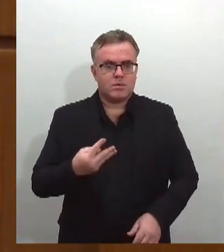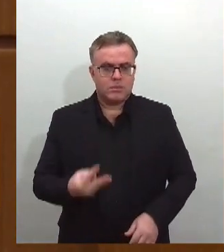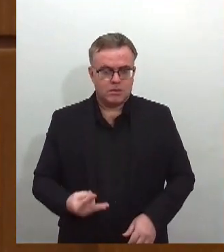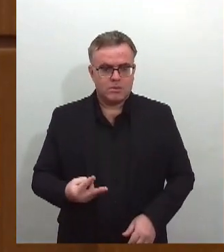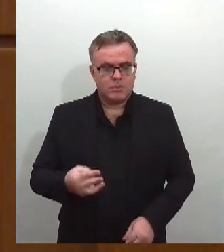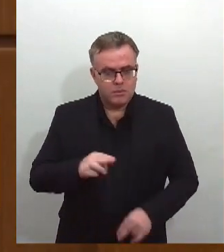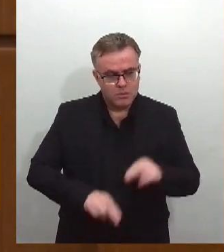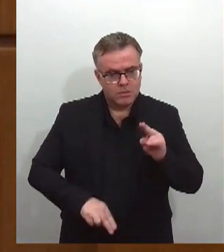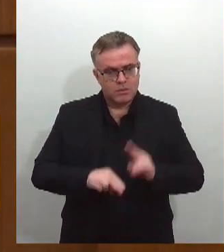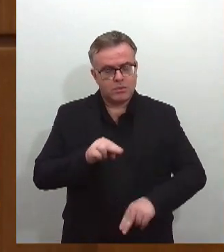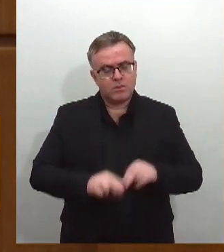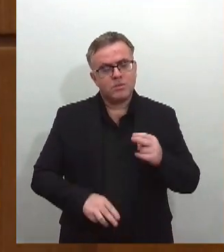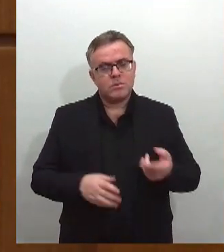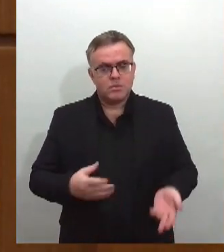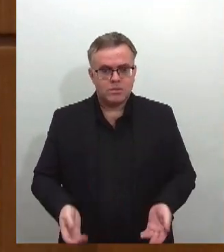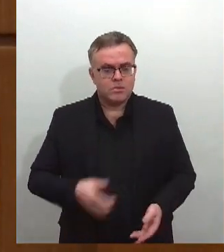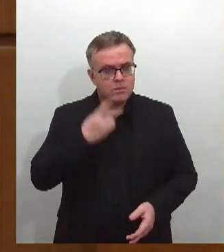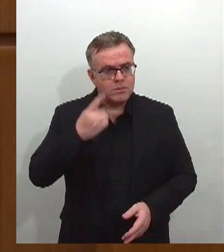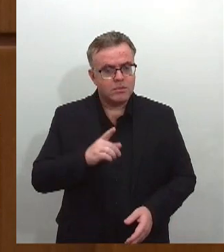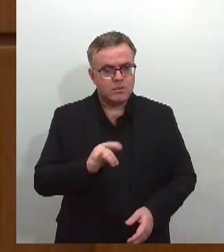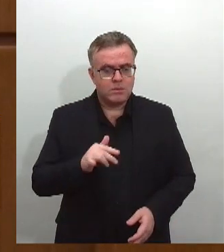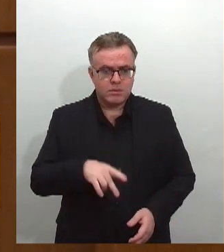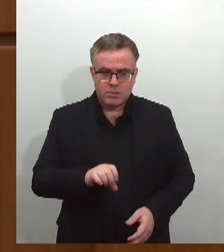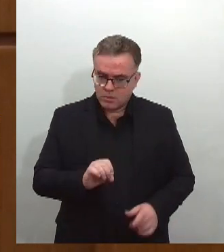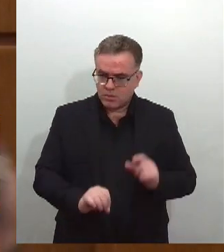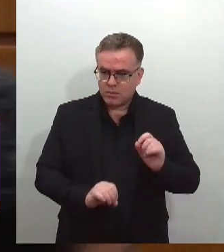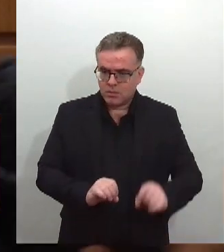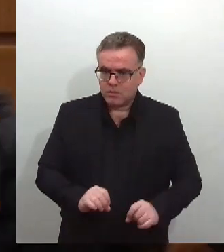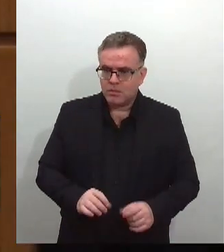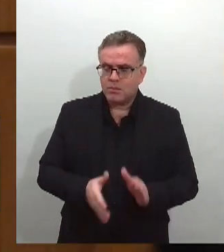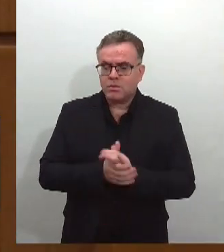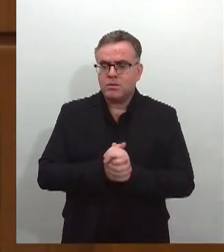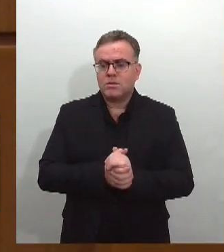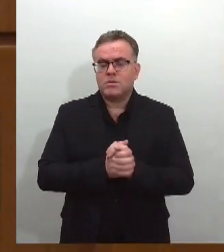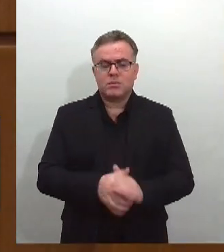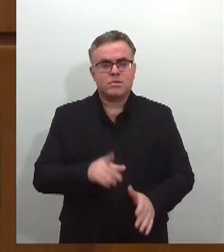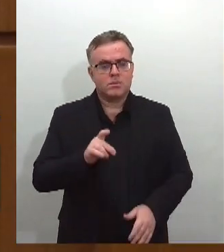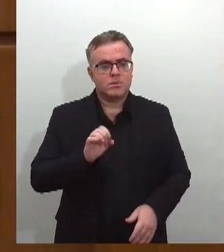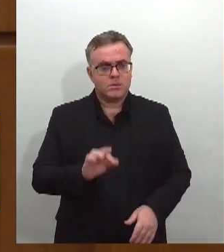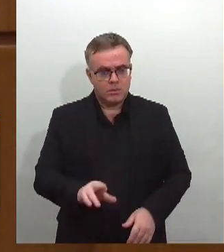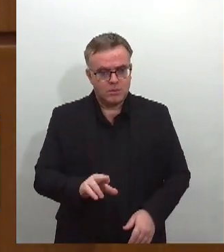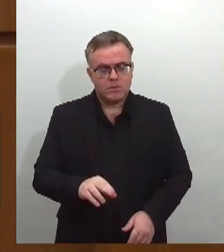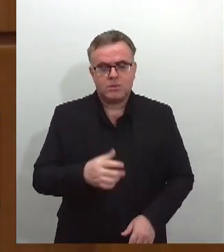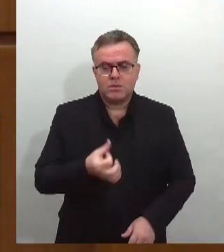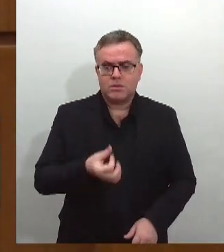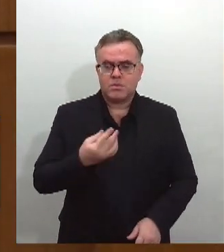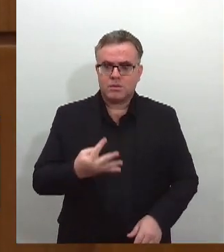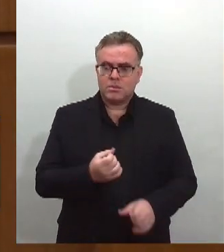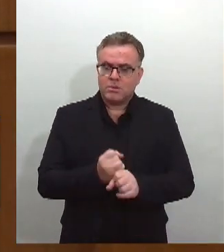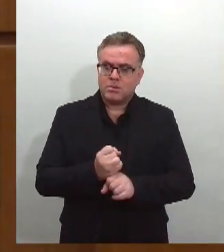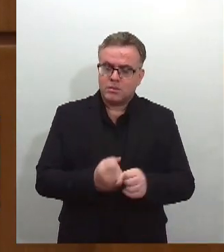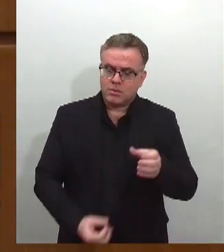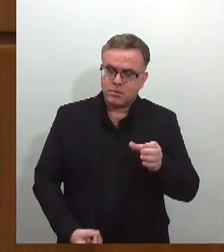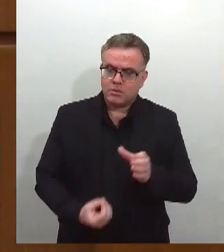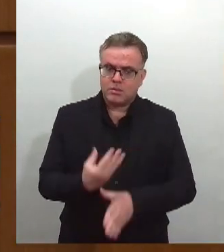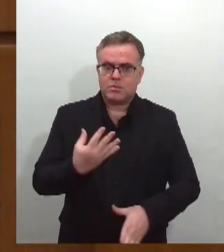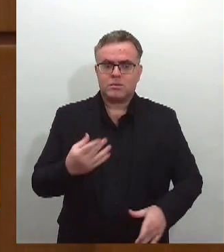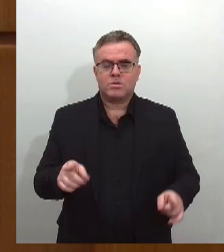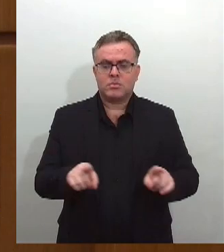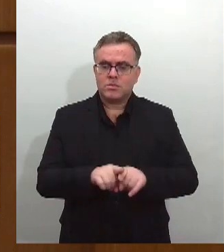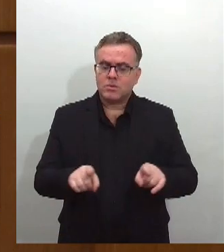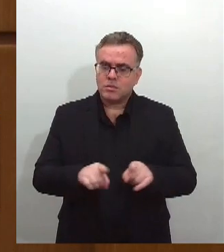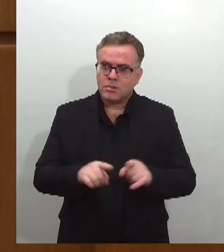Cavalcante ainda parabenizou o DER pelos seus 74 anos de existência e pela revitalização de